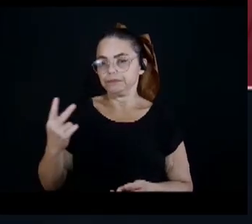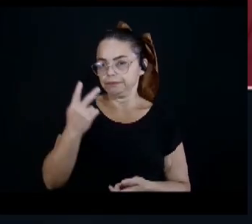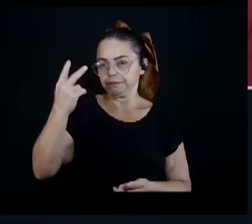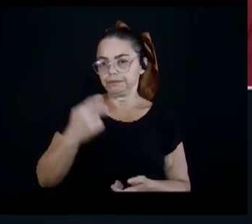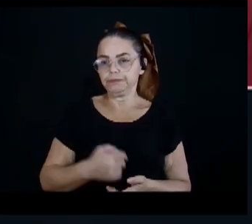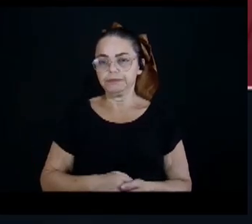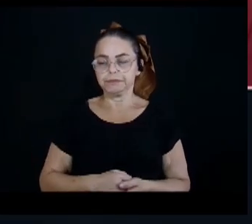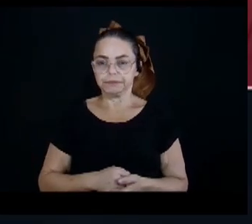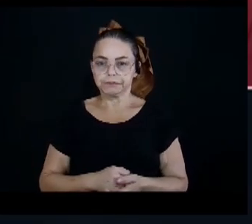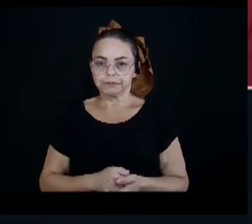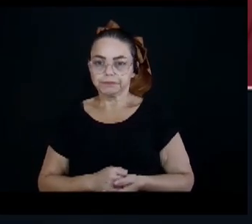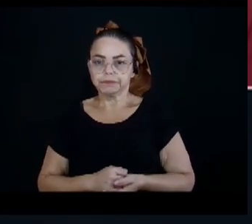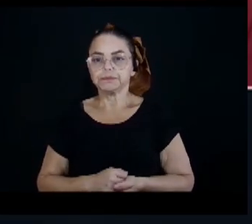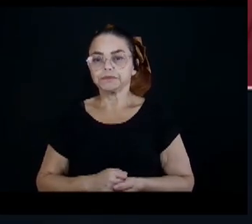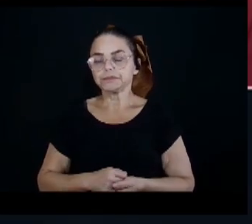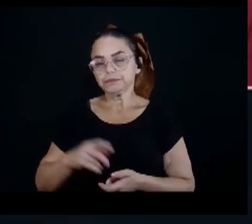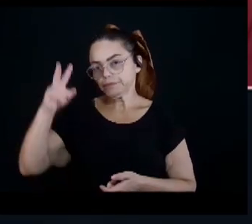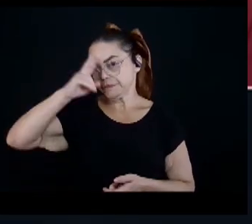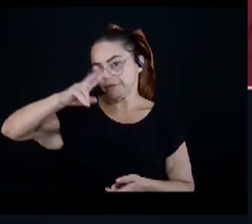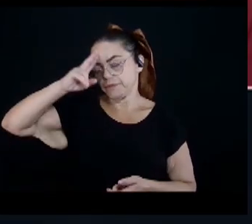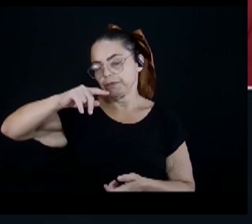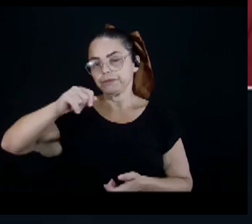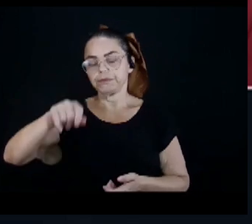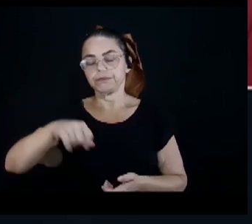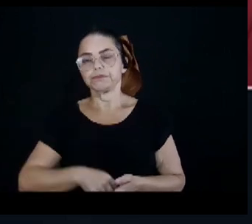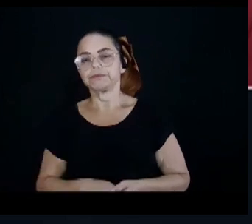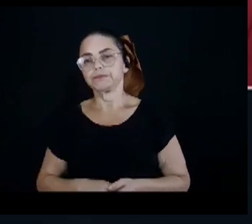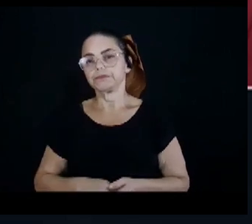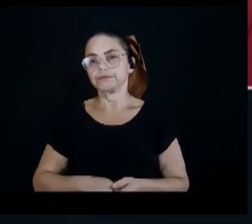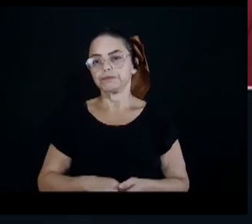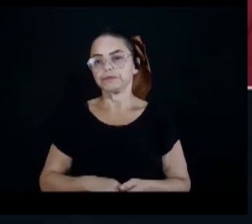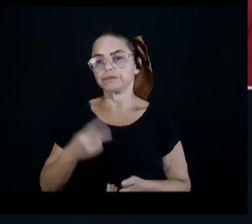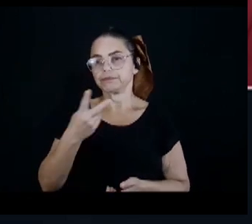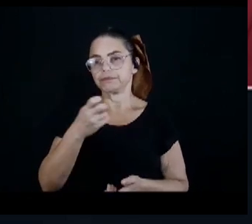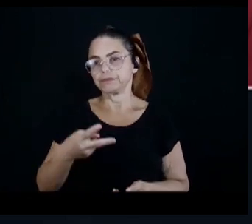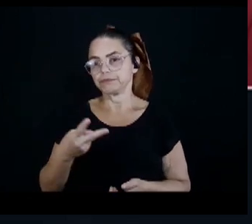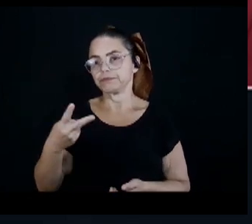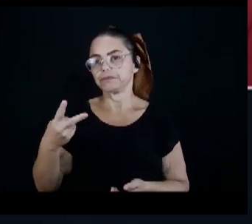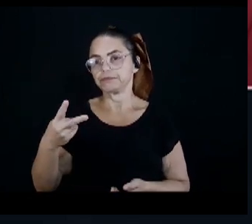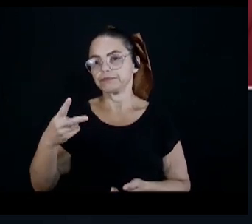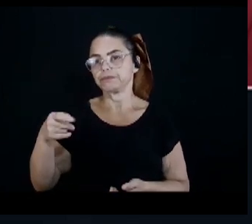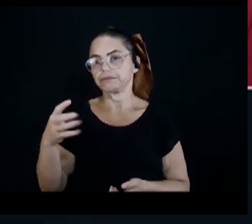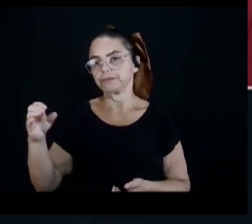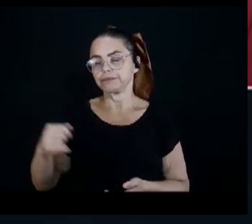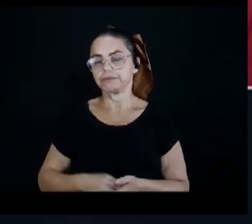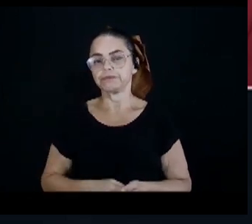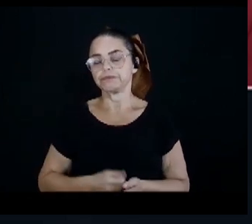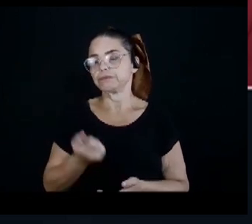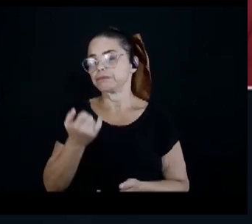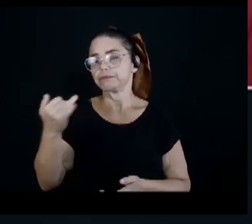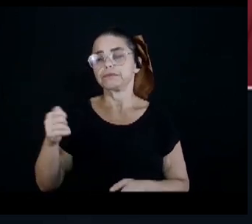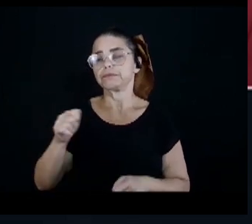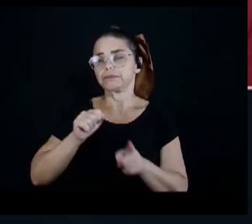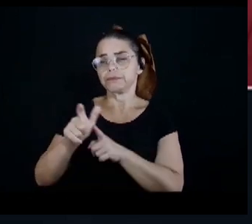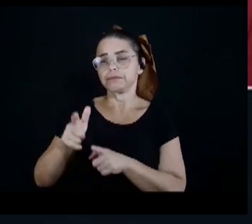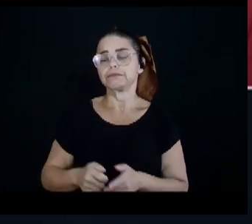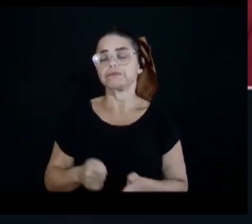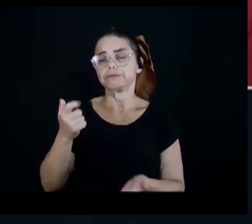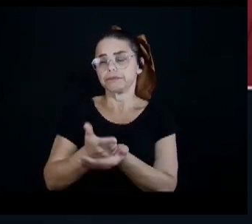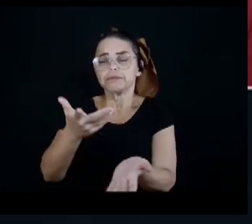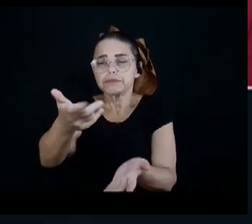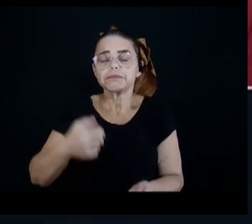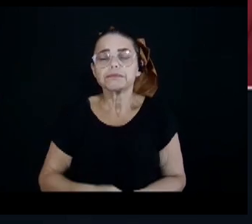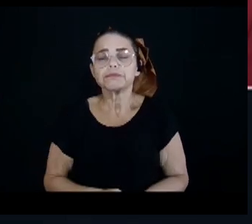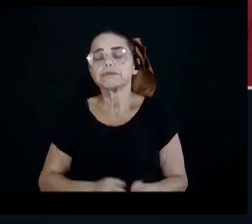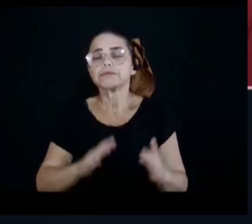salientar, né? A partir de R$ 2.200, quanto é que você paga de aluguel aí onde você mora, né? Quanto é a escola do